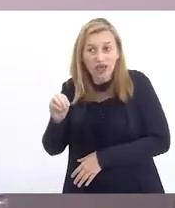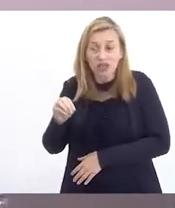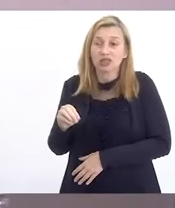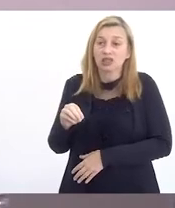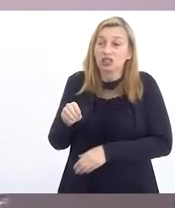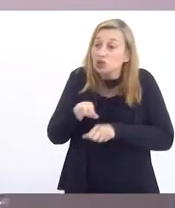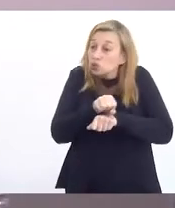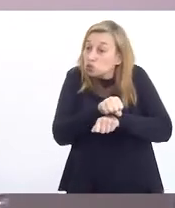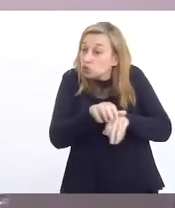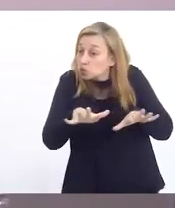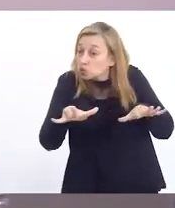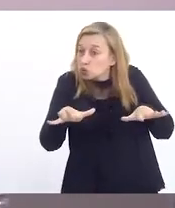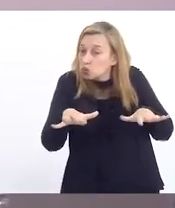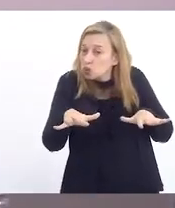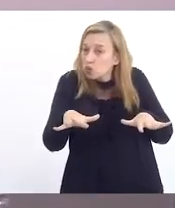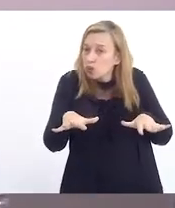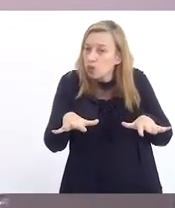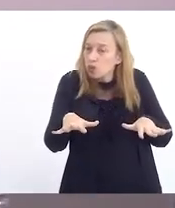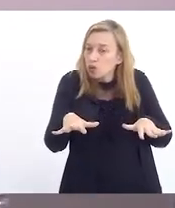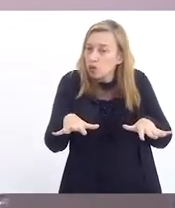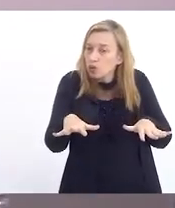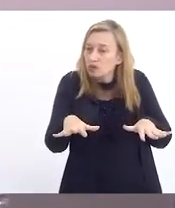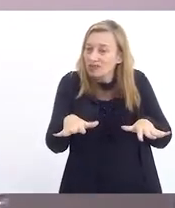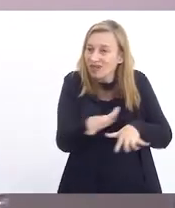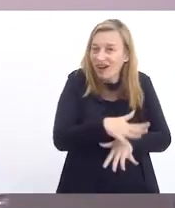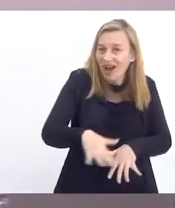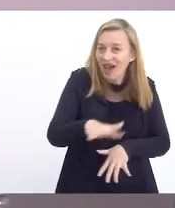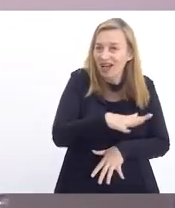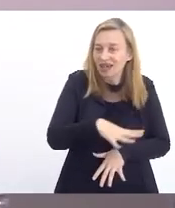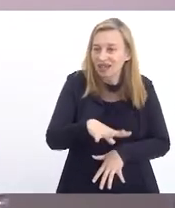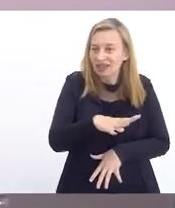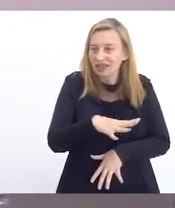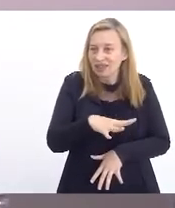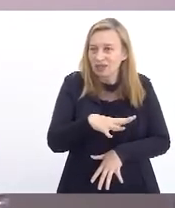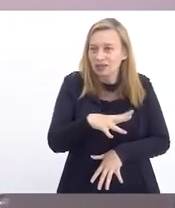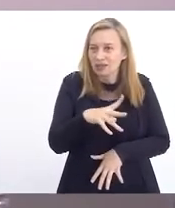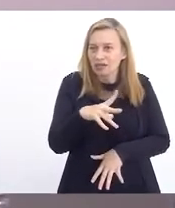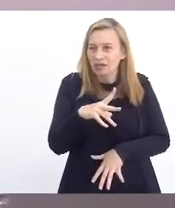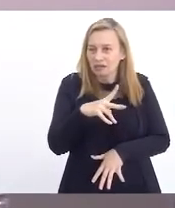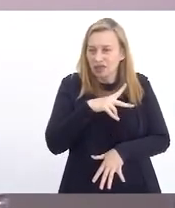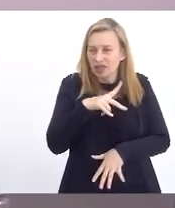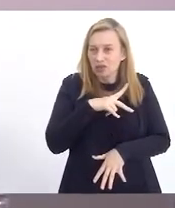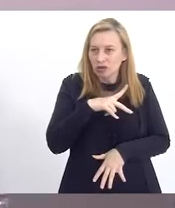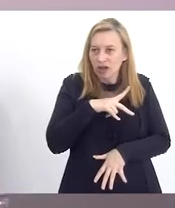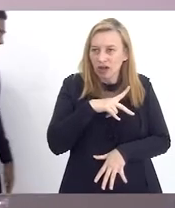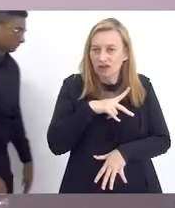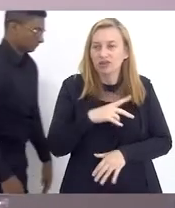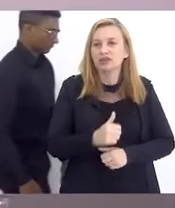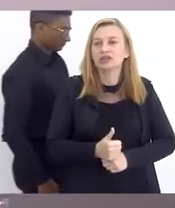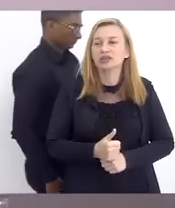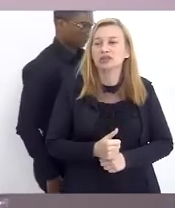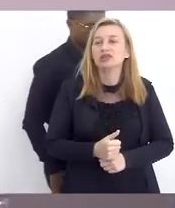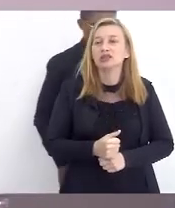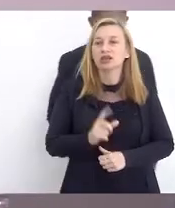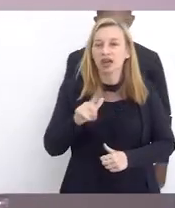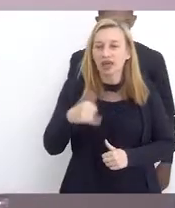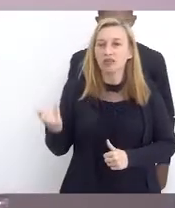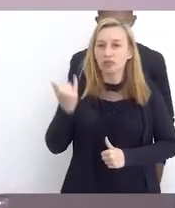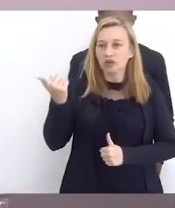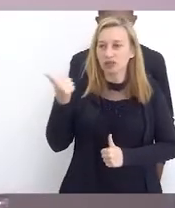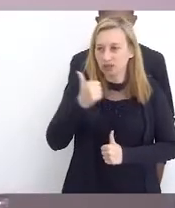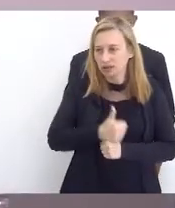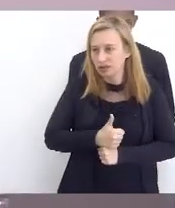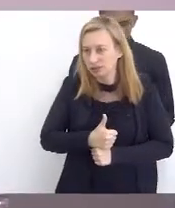da distribuição fica com o setor privado, né? Que é o filé mignon da operação, é muito importante que a